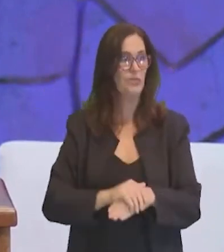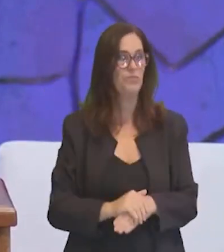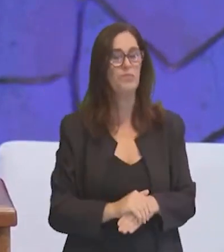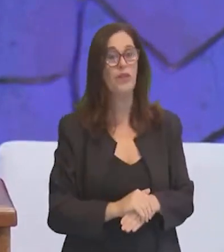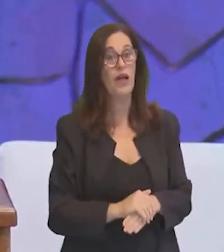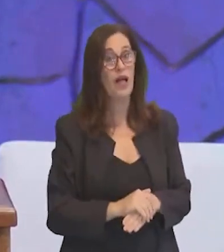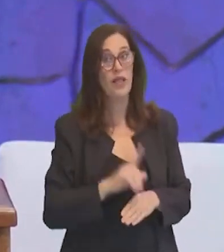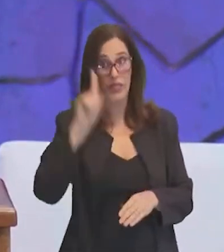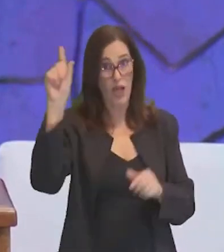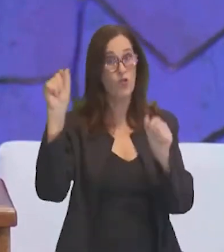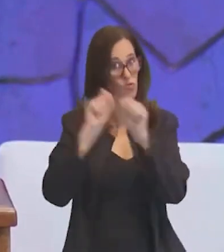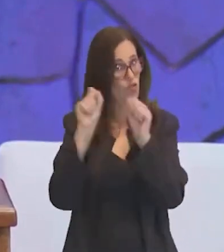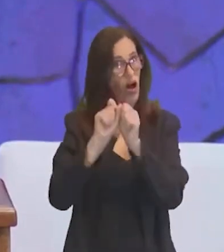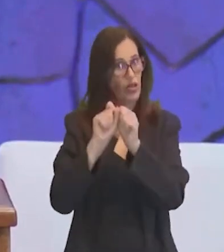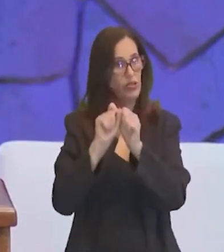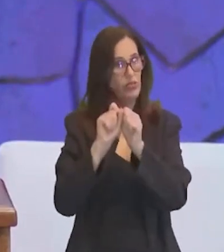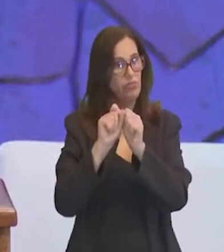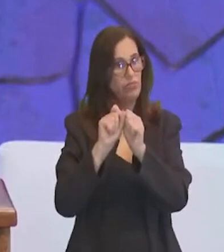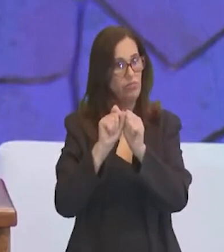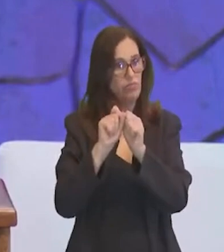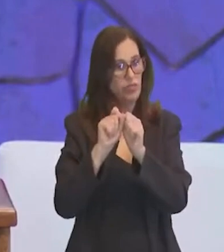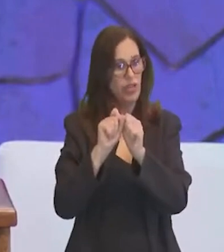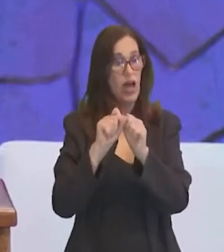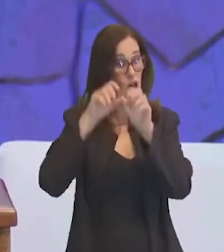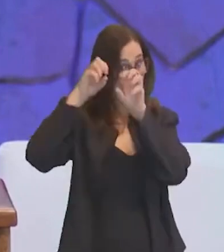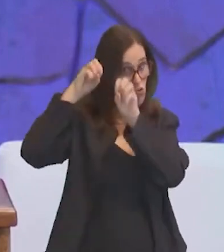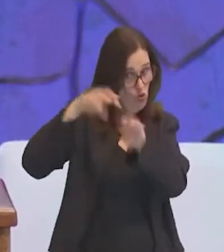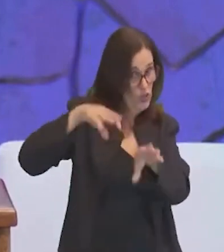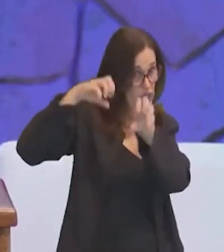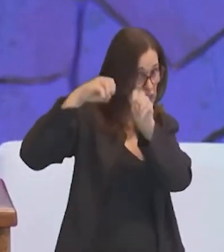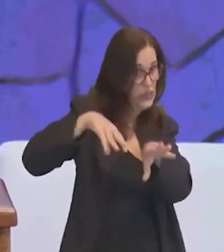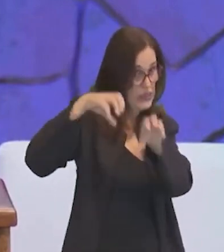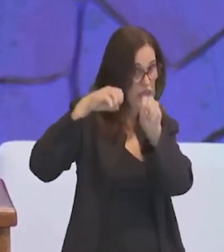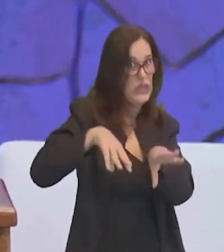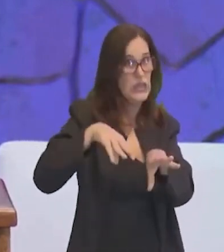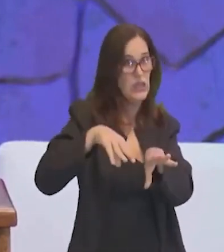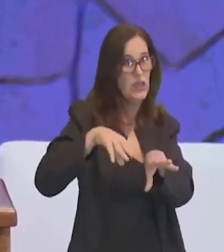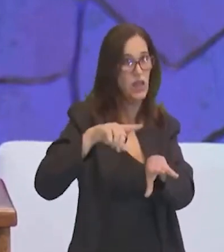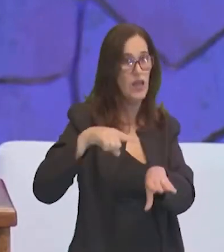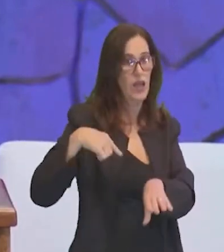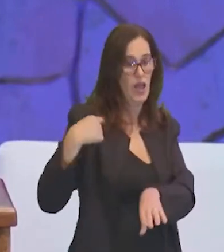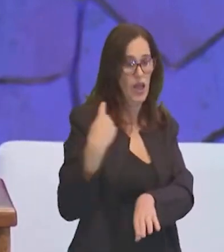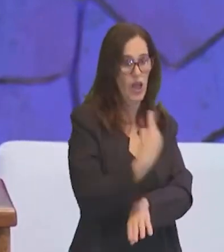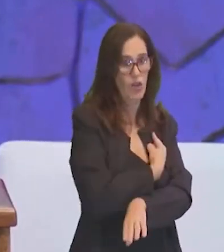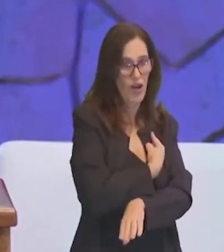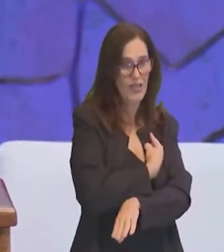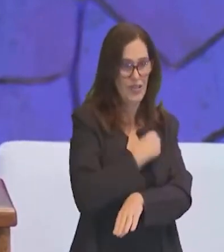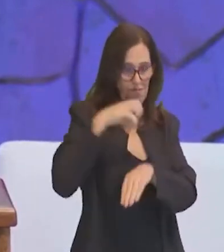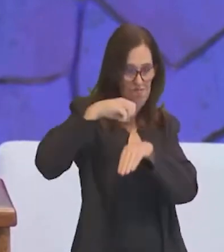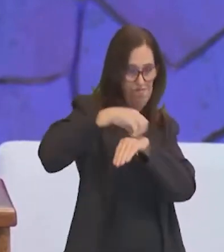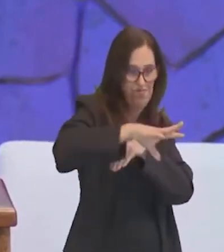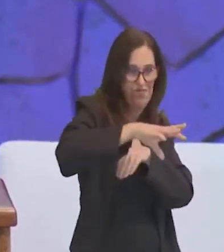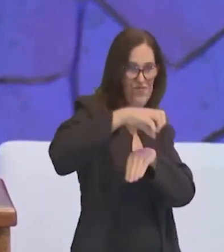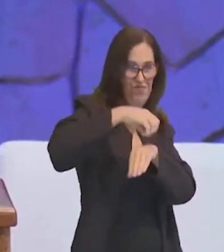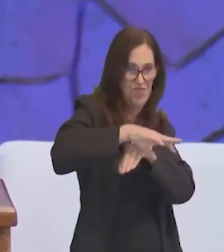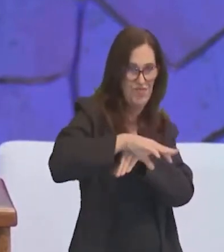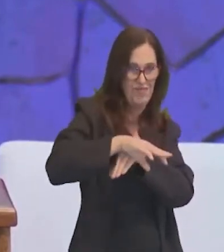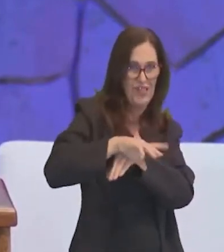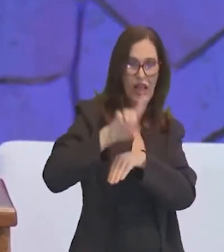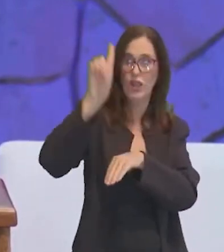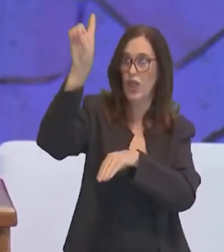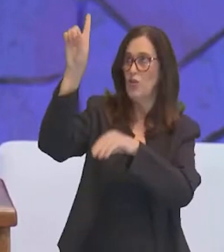Deus faz, nos ensina, nós replicamos,